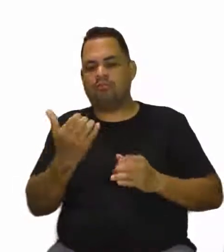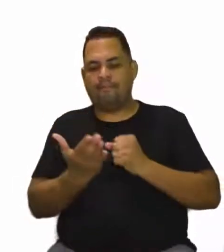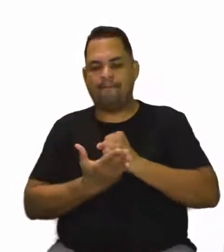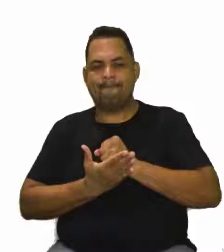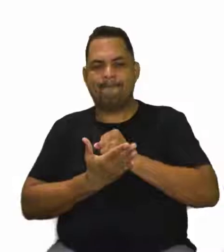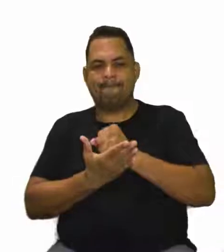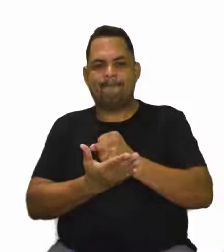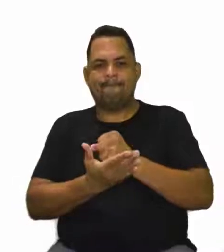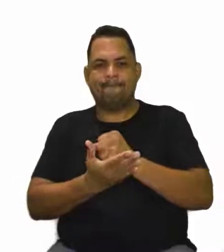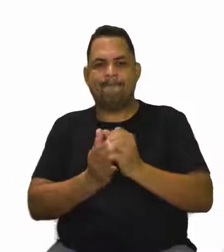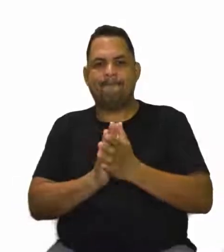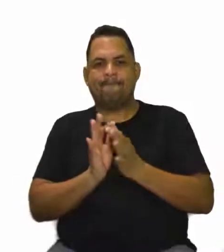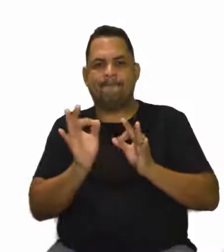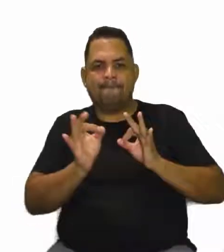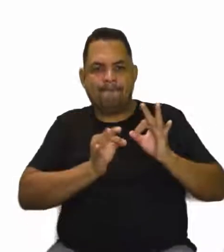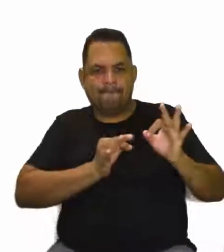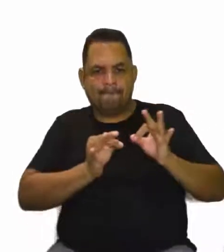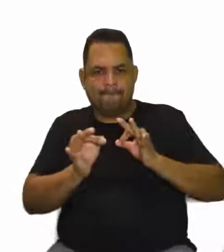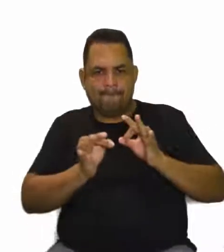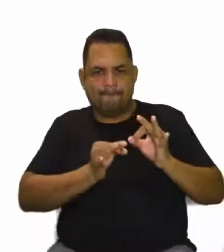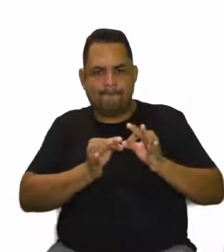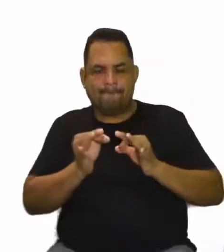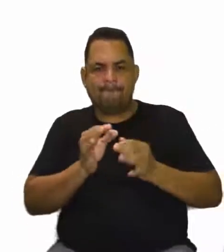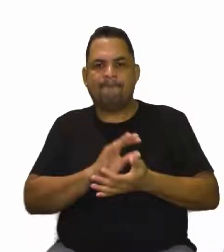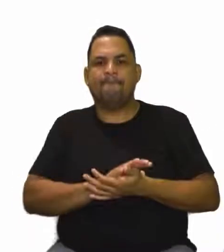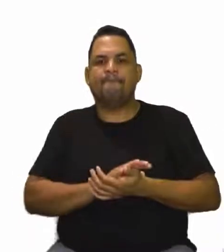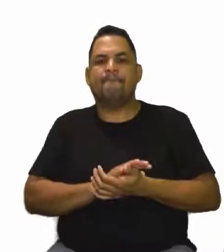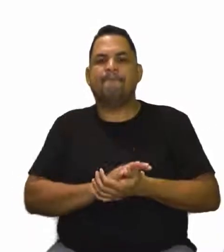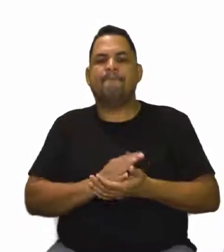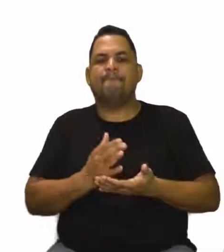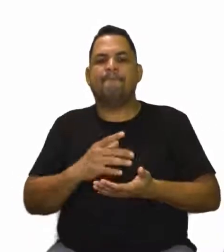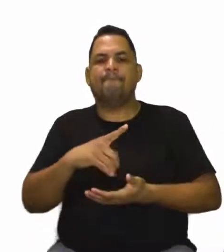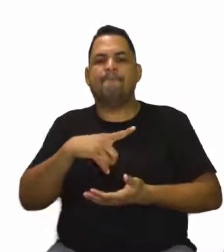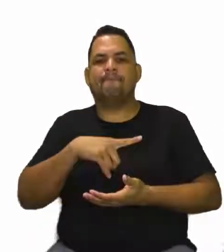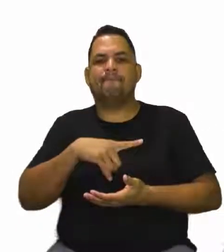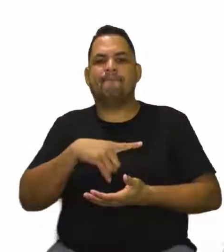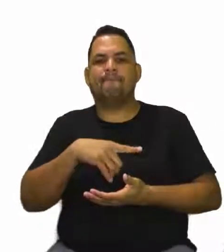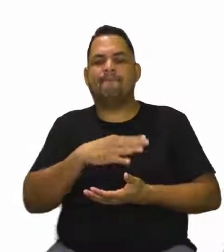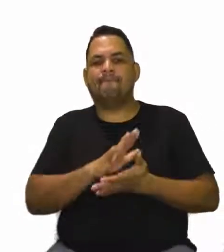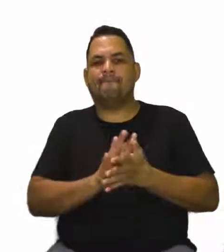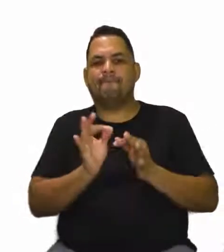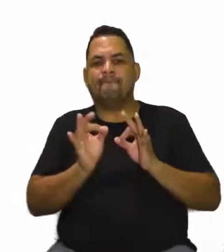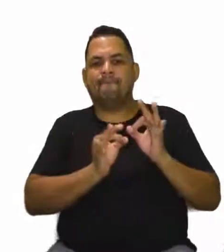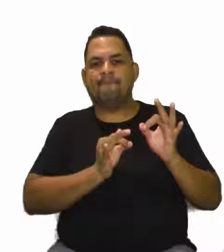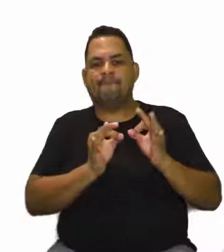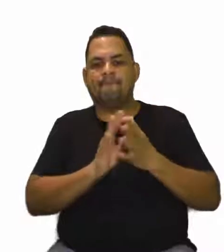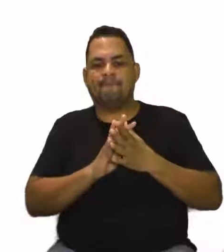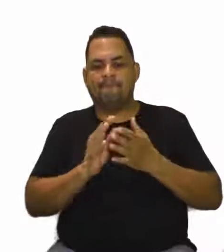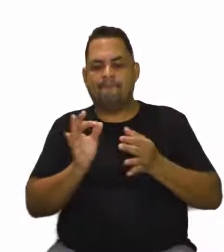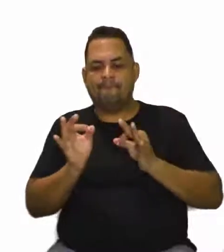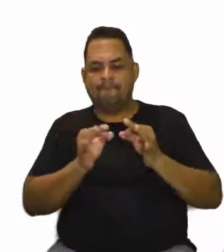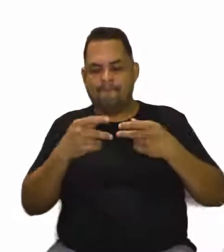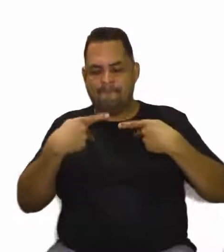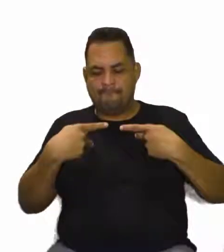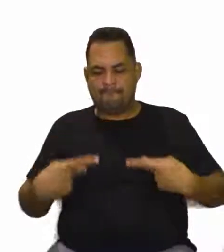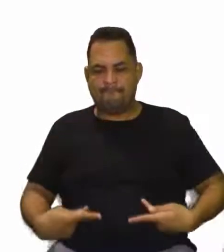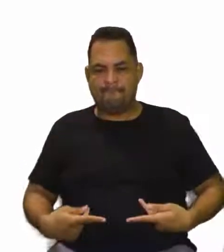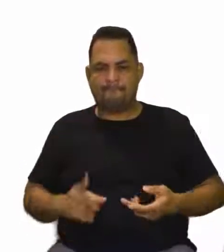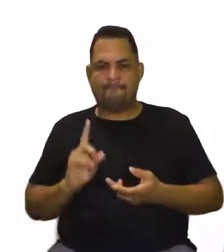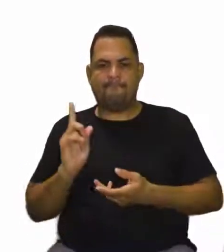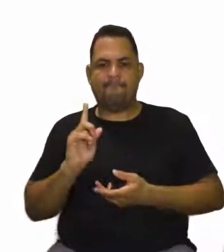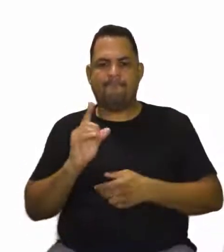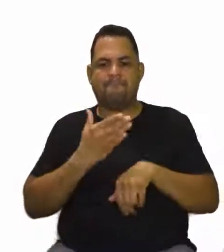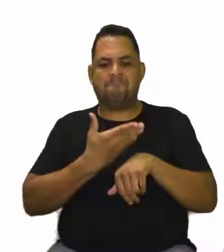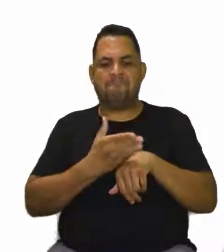trabalhar a preparação. Então, vão ter exercícios que vão preparar teu corpo. Você não vai